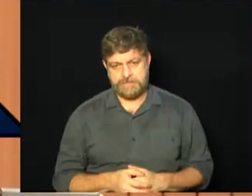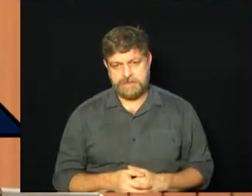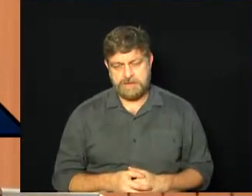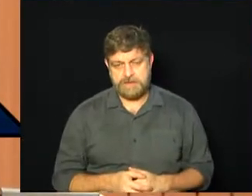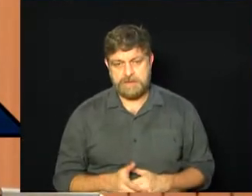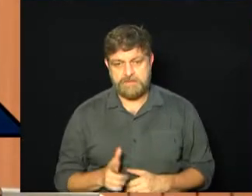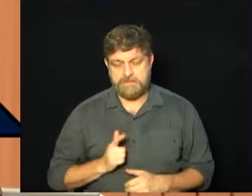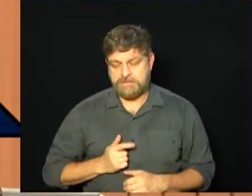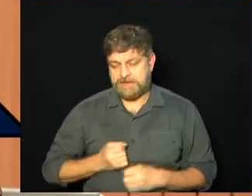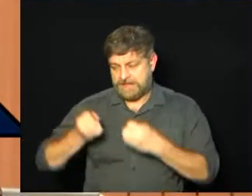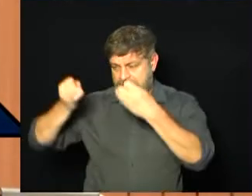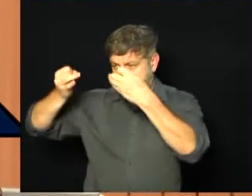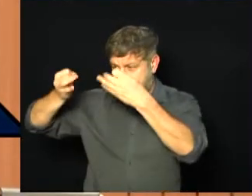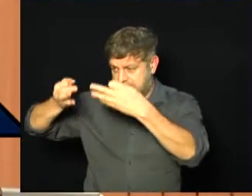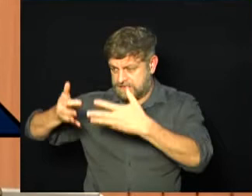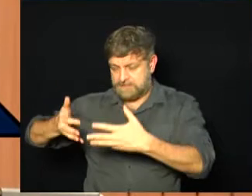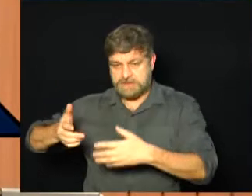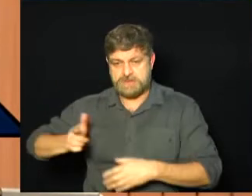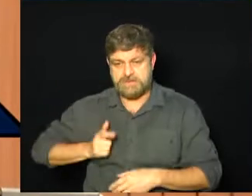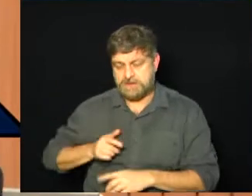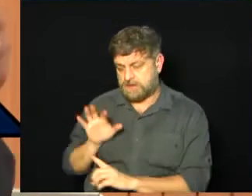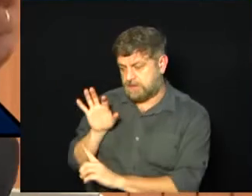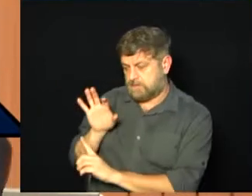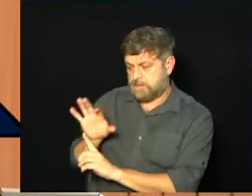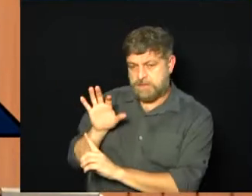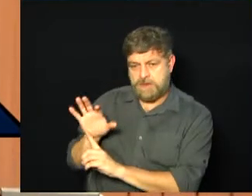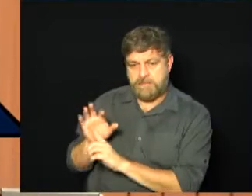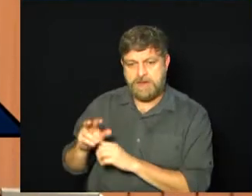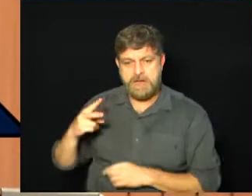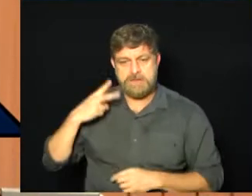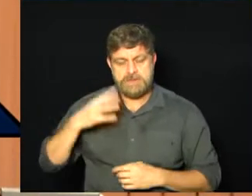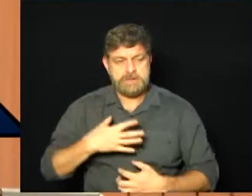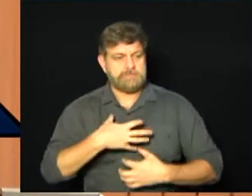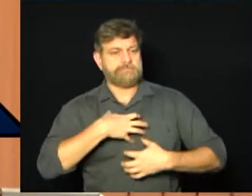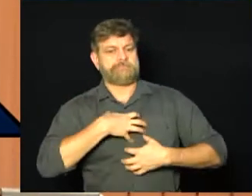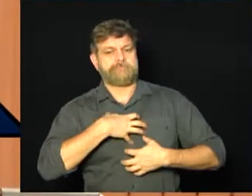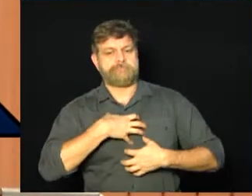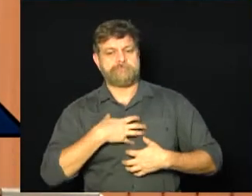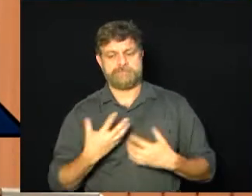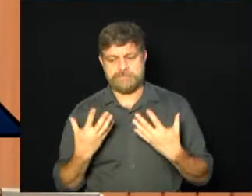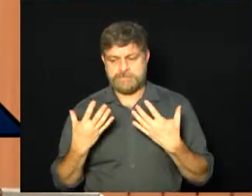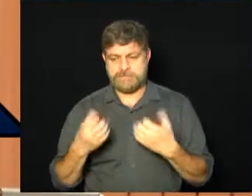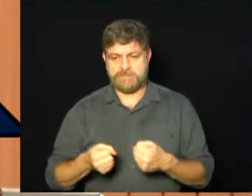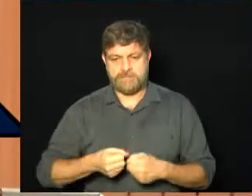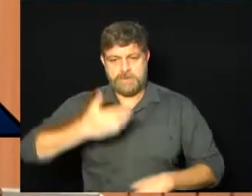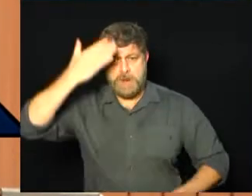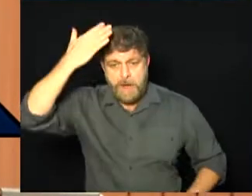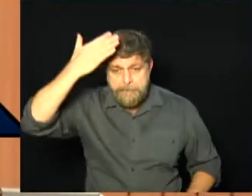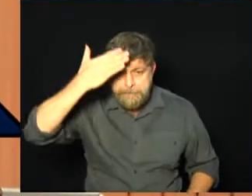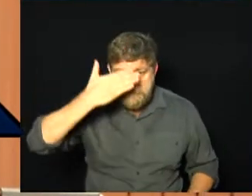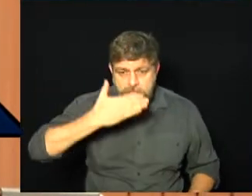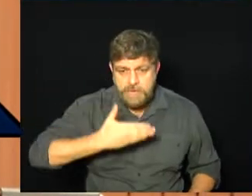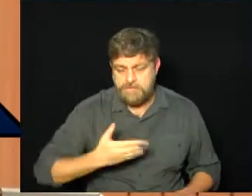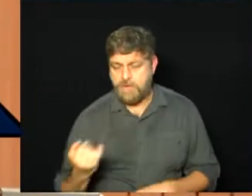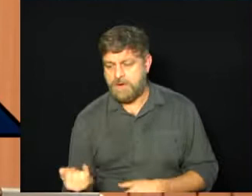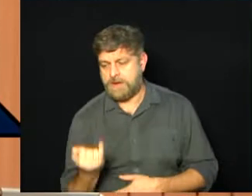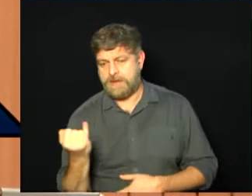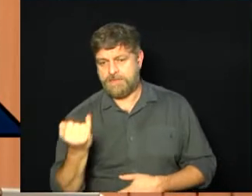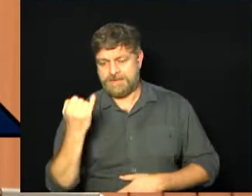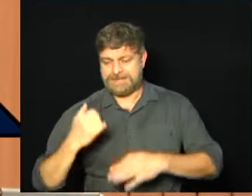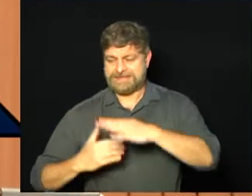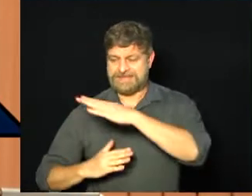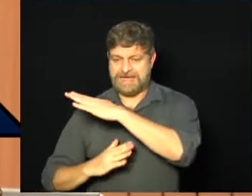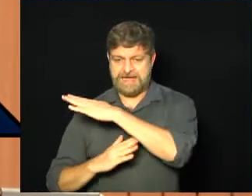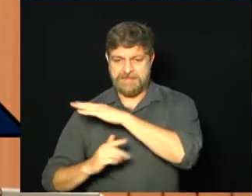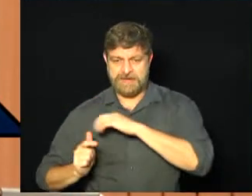foi a justificativa que convenceu, que sensibilizou, que demonstrou a necessidade e a importância dessa Câmara através